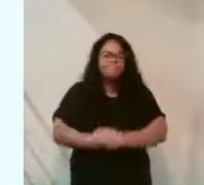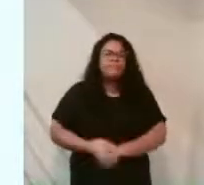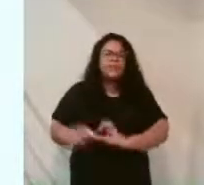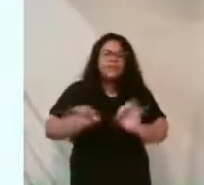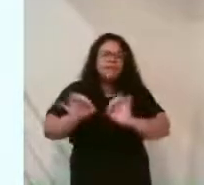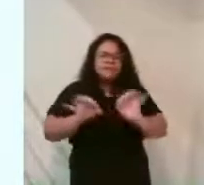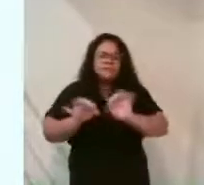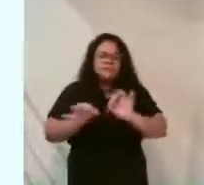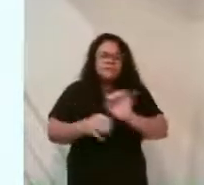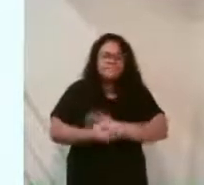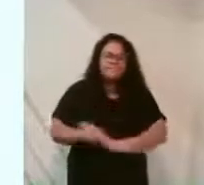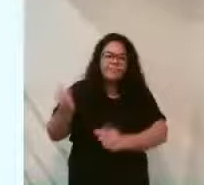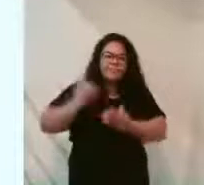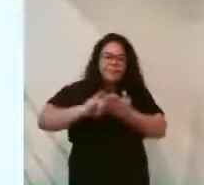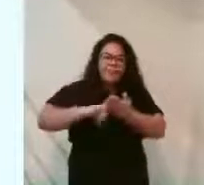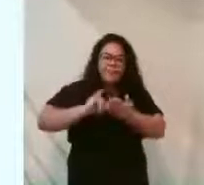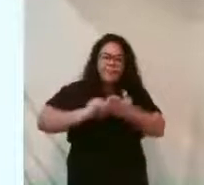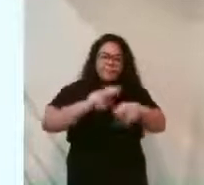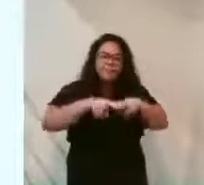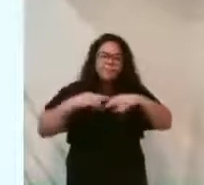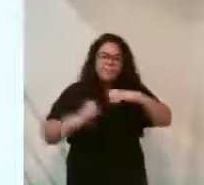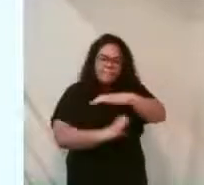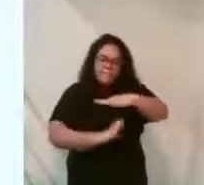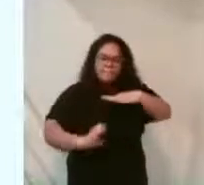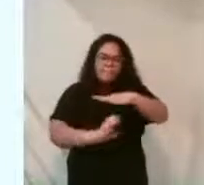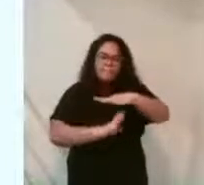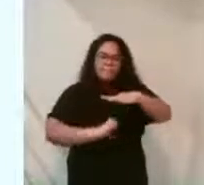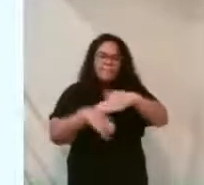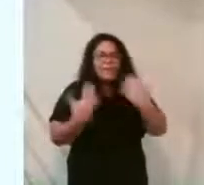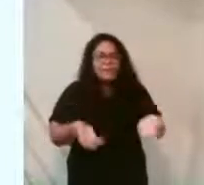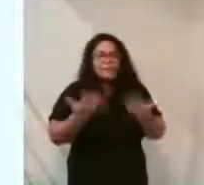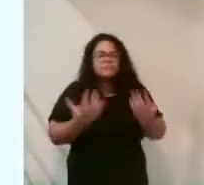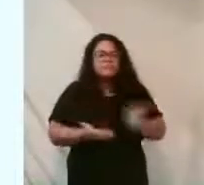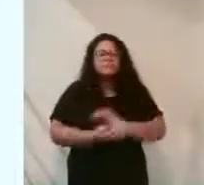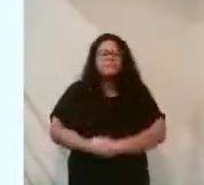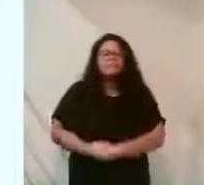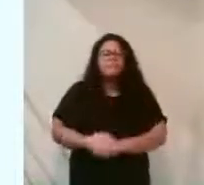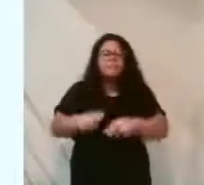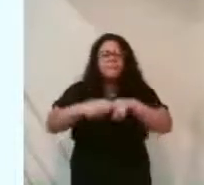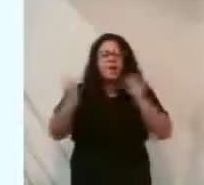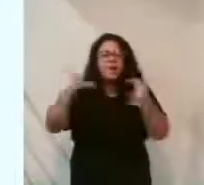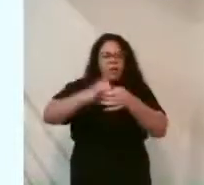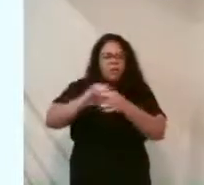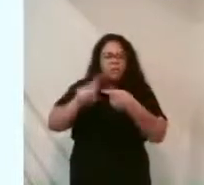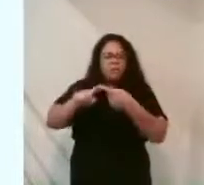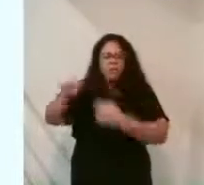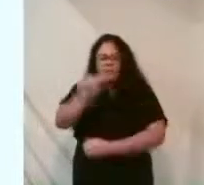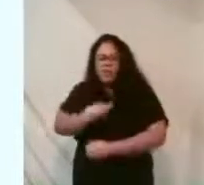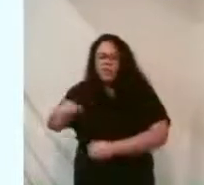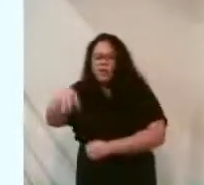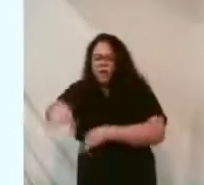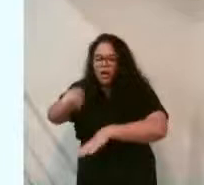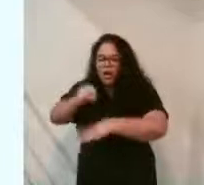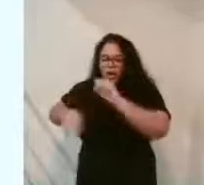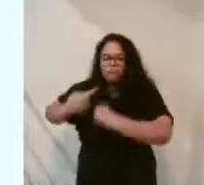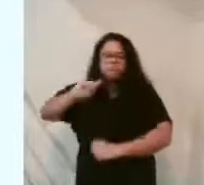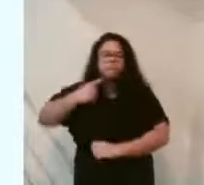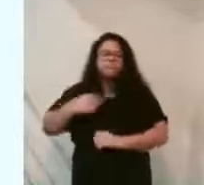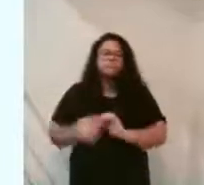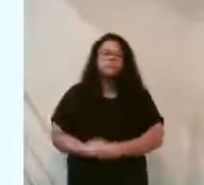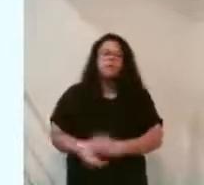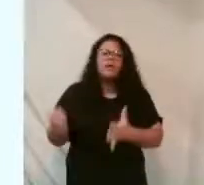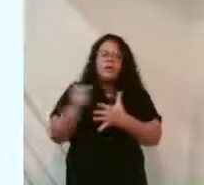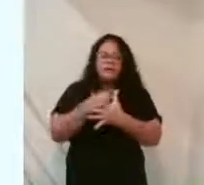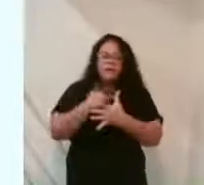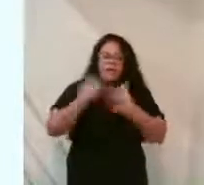de modo a atender com menor carga tributária as cooperativas e associações de catadores. 5. O incentivo à comercialização